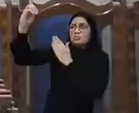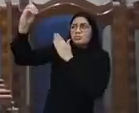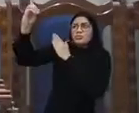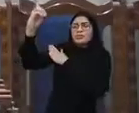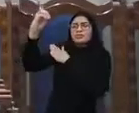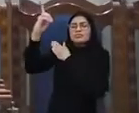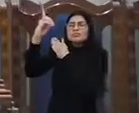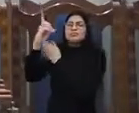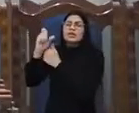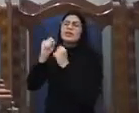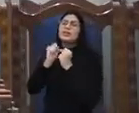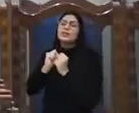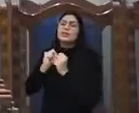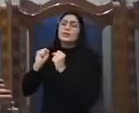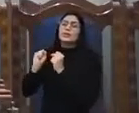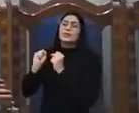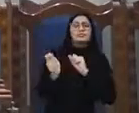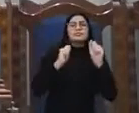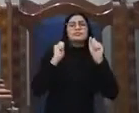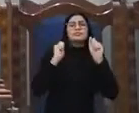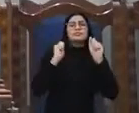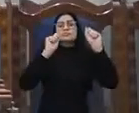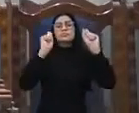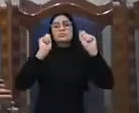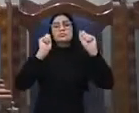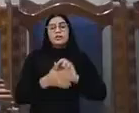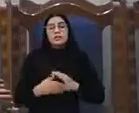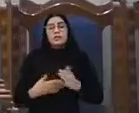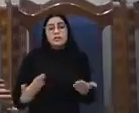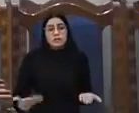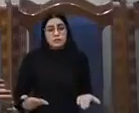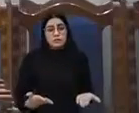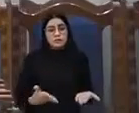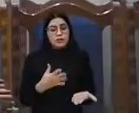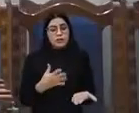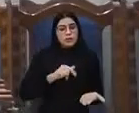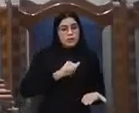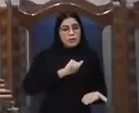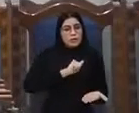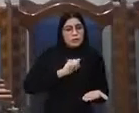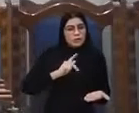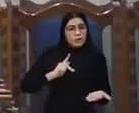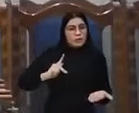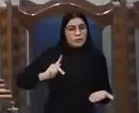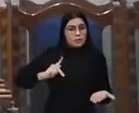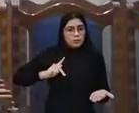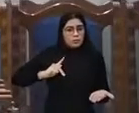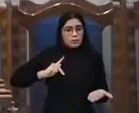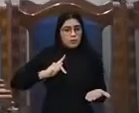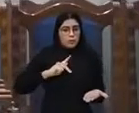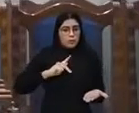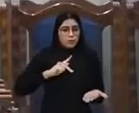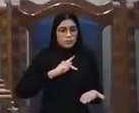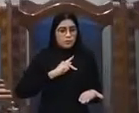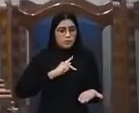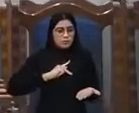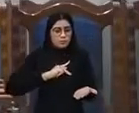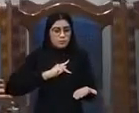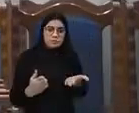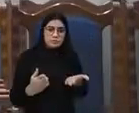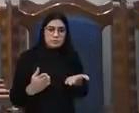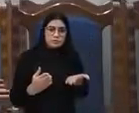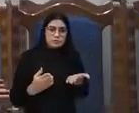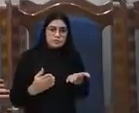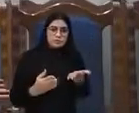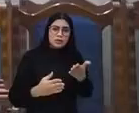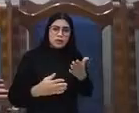todo-poderoso. Aleluia! O apóstolo Paulo, ele começa a dizer nas suas palavras no versículo 24